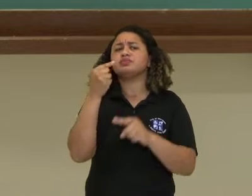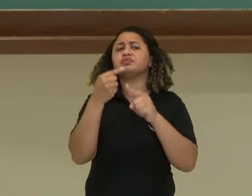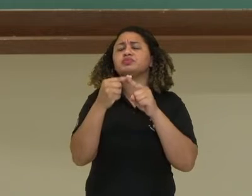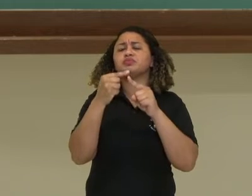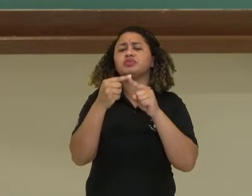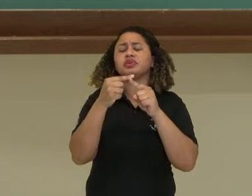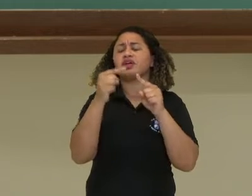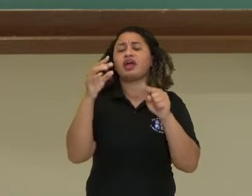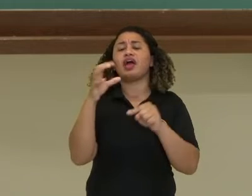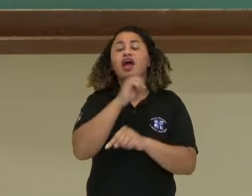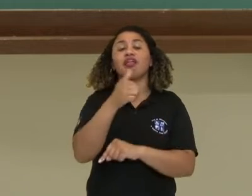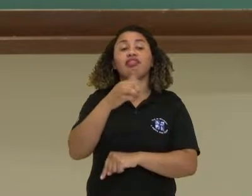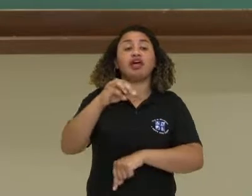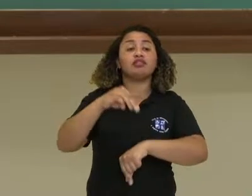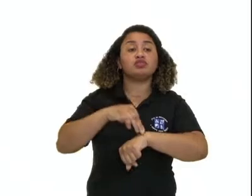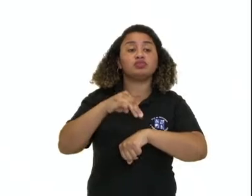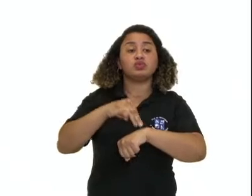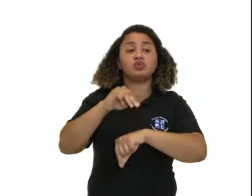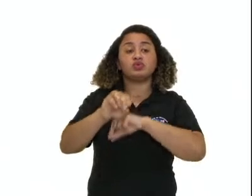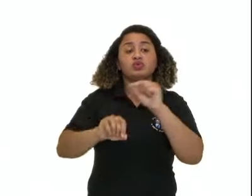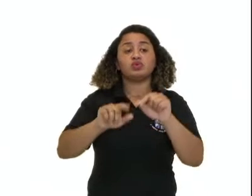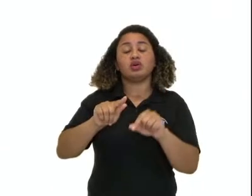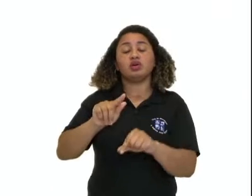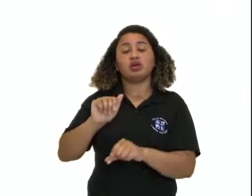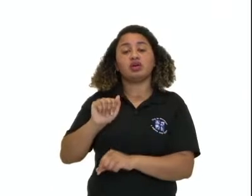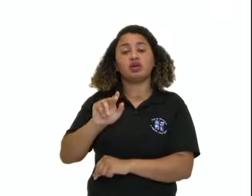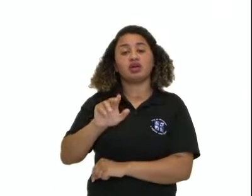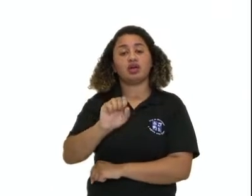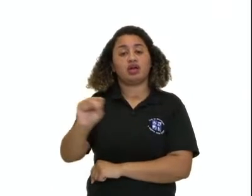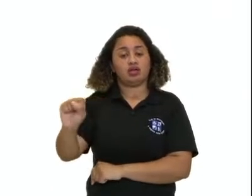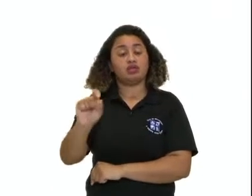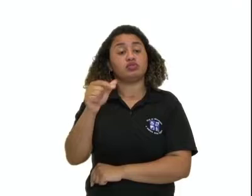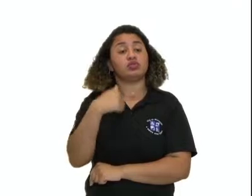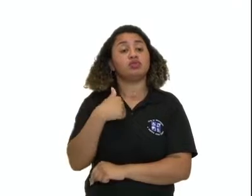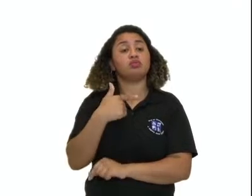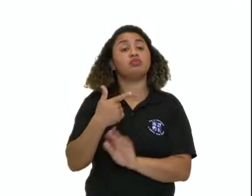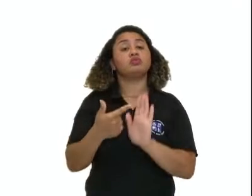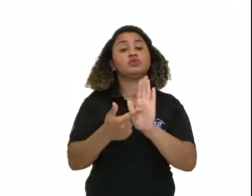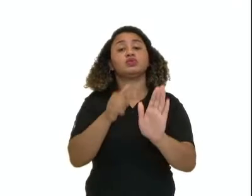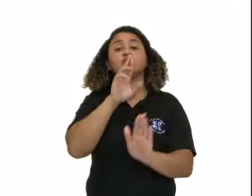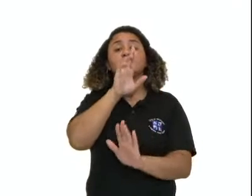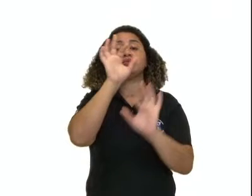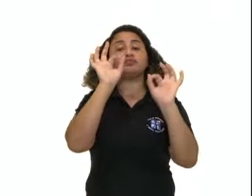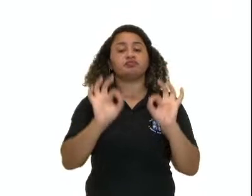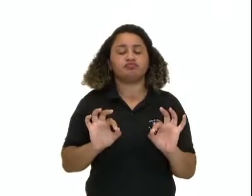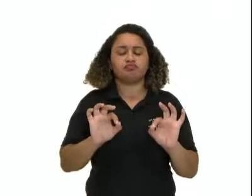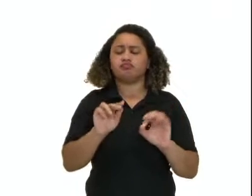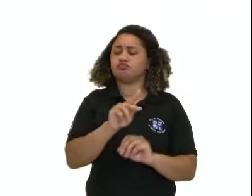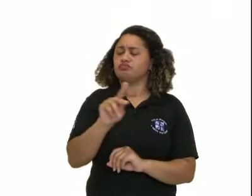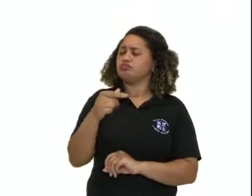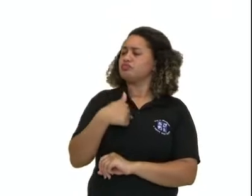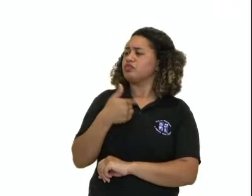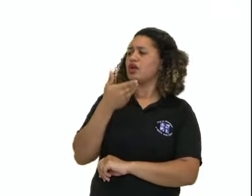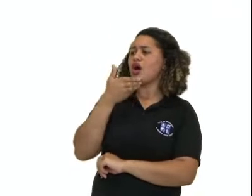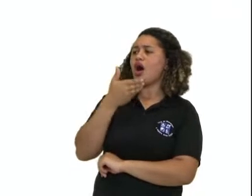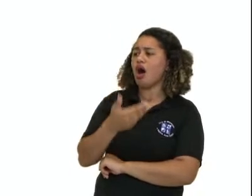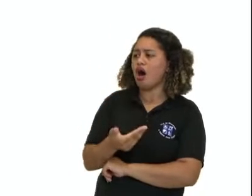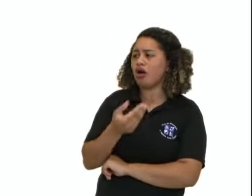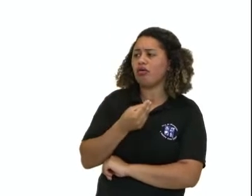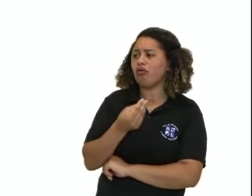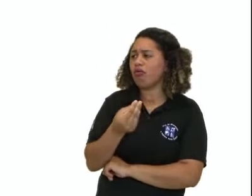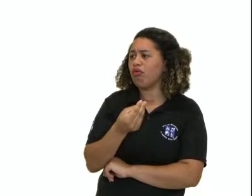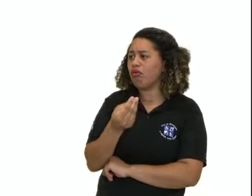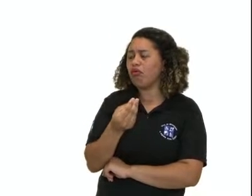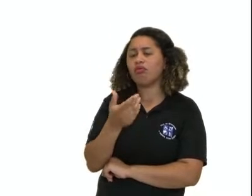Em menos de 10 minutos, Gauss apresentou a resposta correta. O professor ficou impressionado e